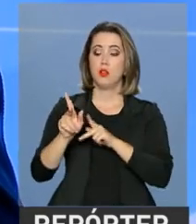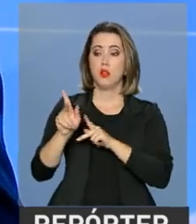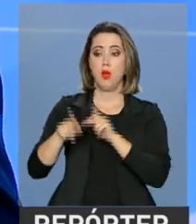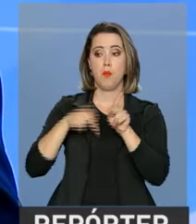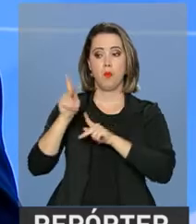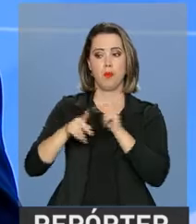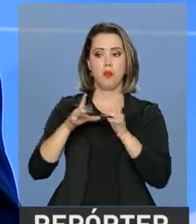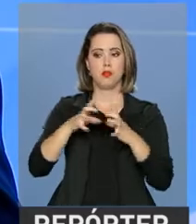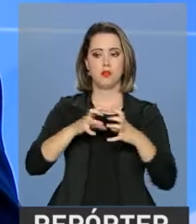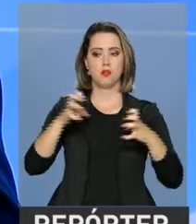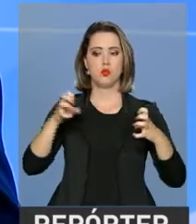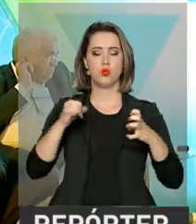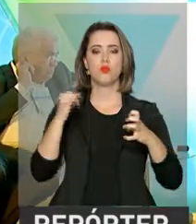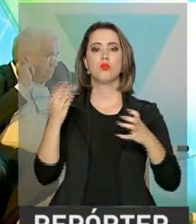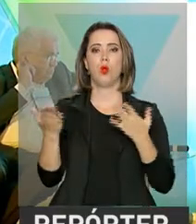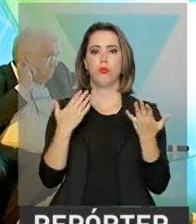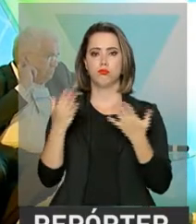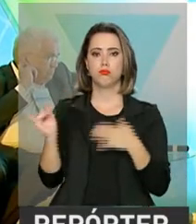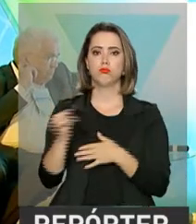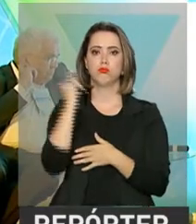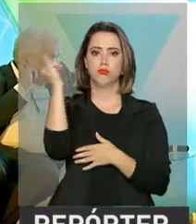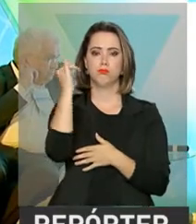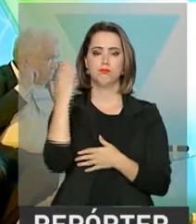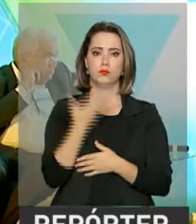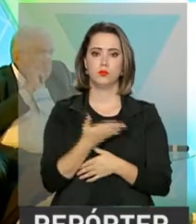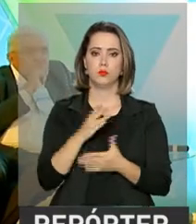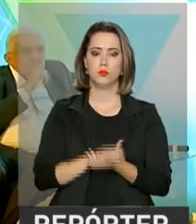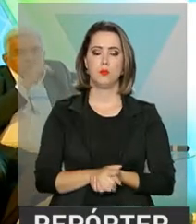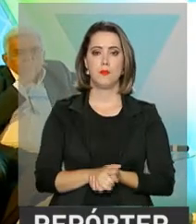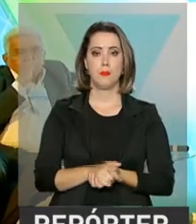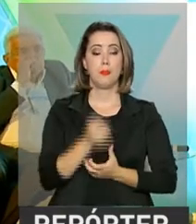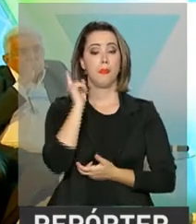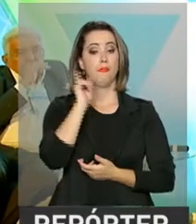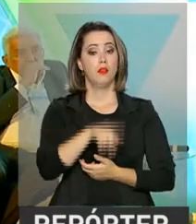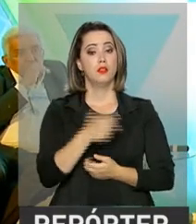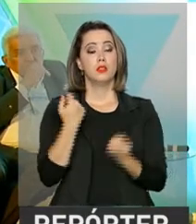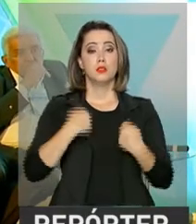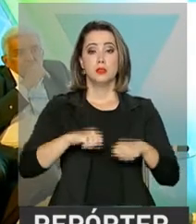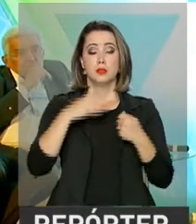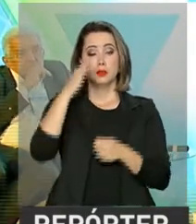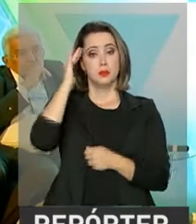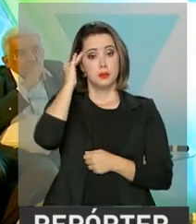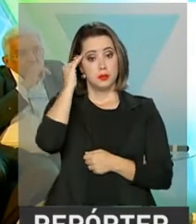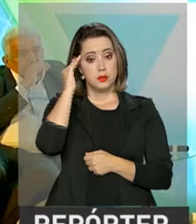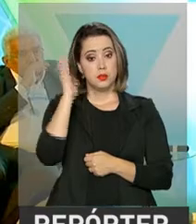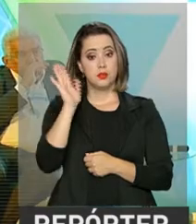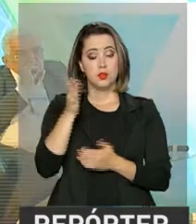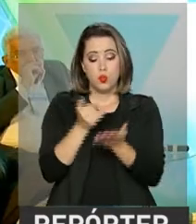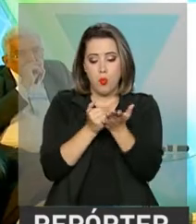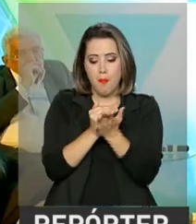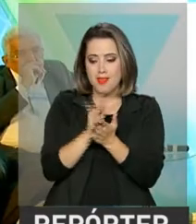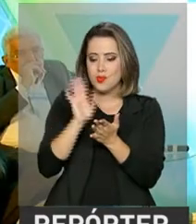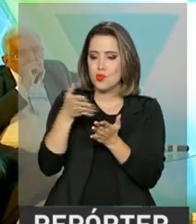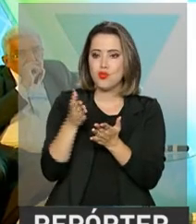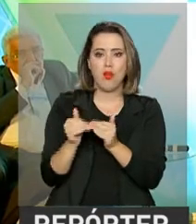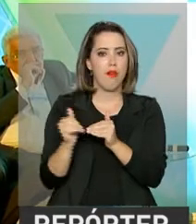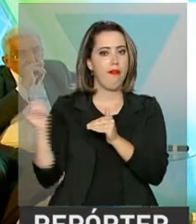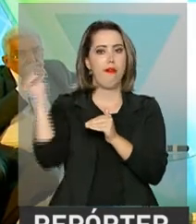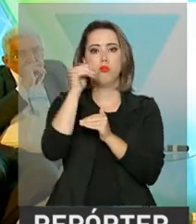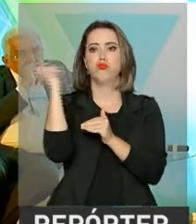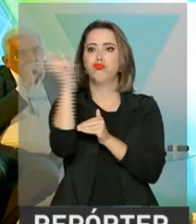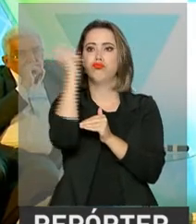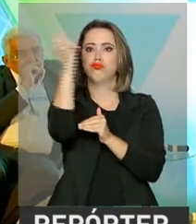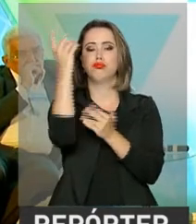idosos é significativa. Tem uma questão de ponto de partida, que já é alto, né? Despesa previdenciária como um todo, somando tudo, já dá